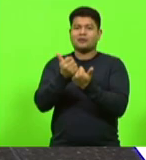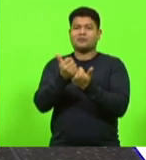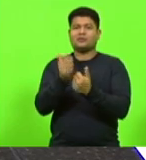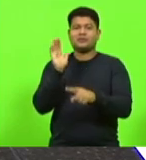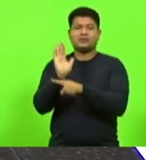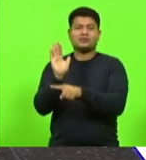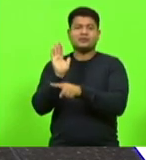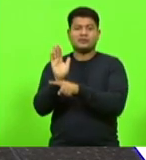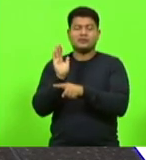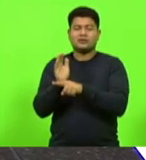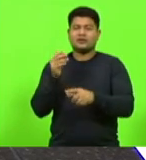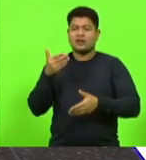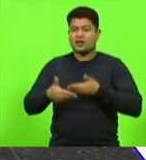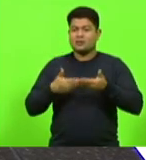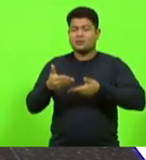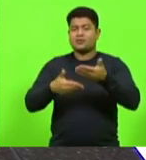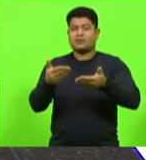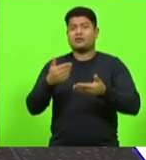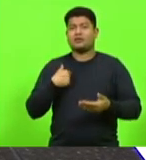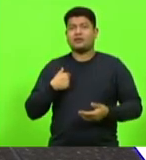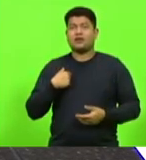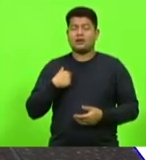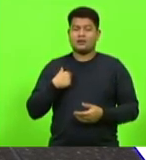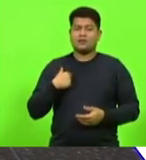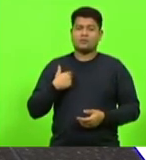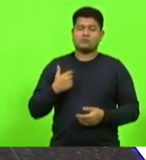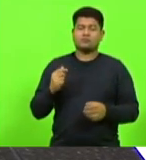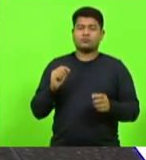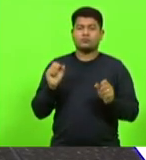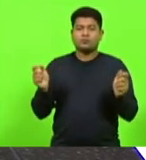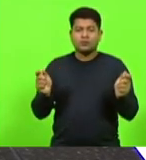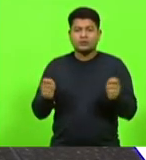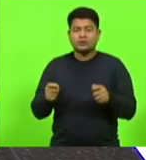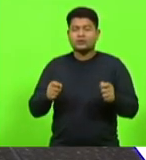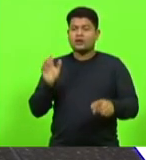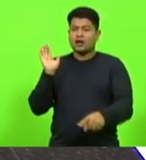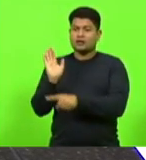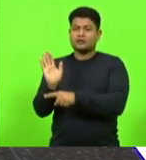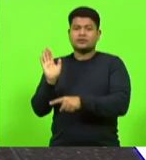disposição e ser mais um tijolo nessa muralha aí que vai